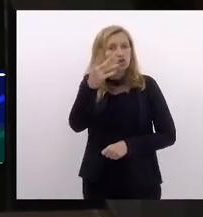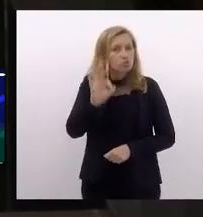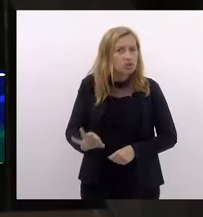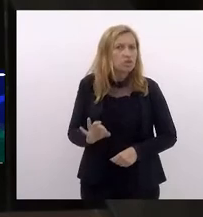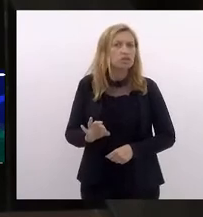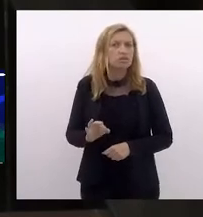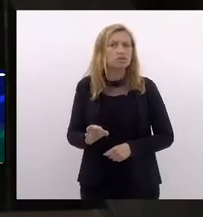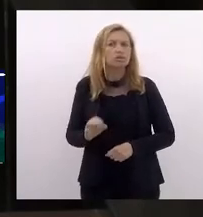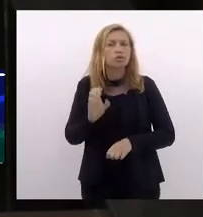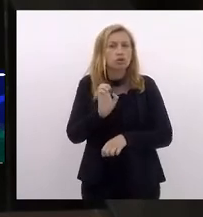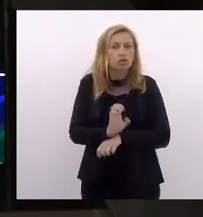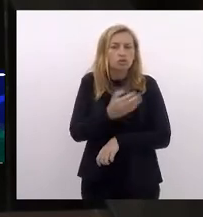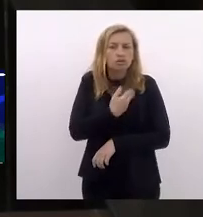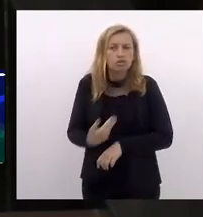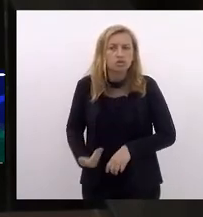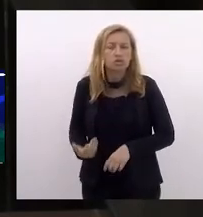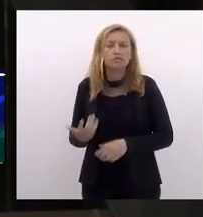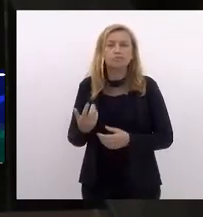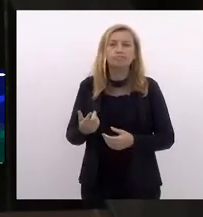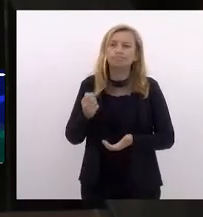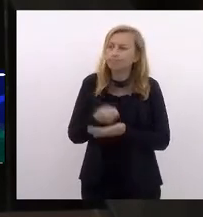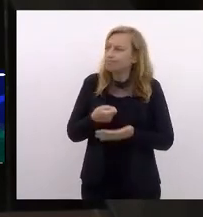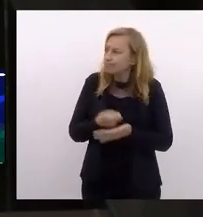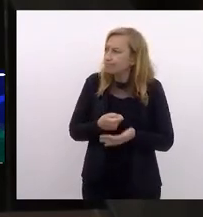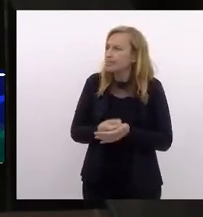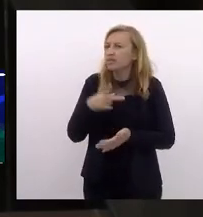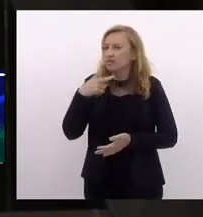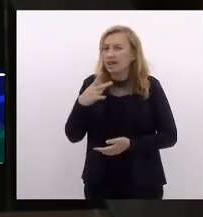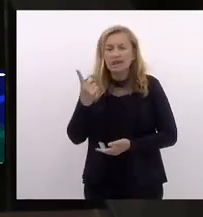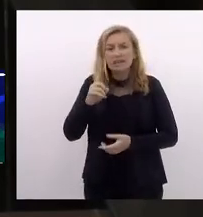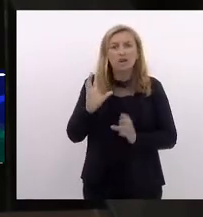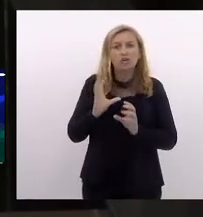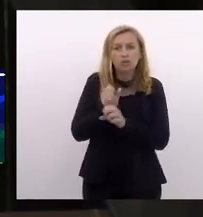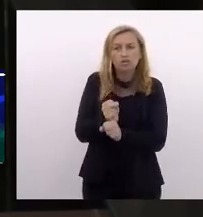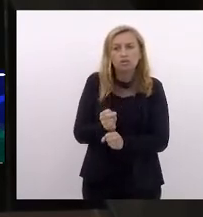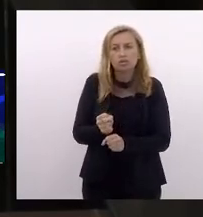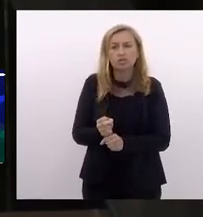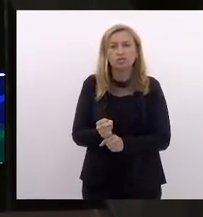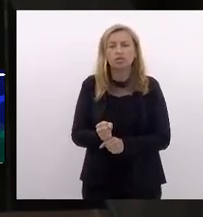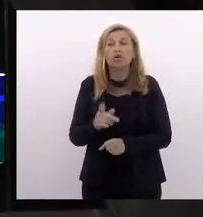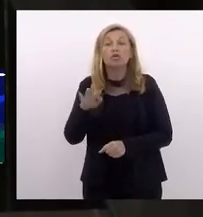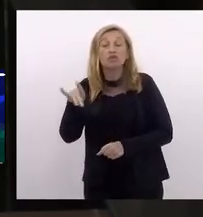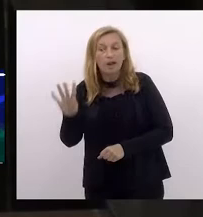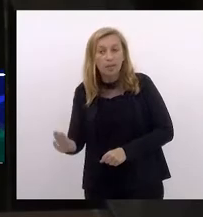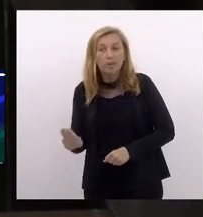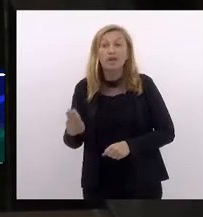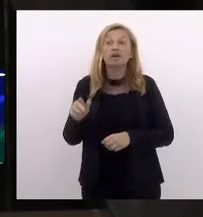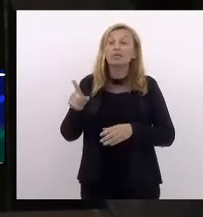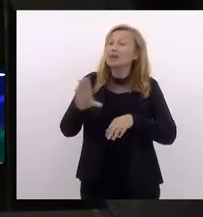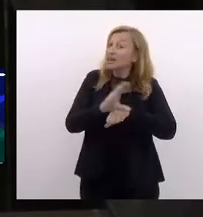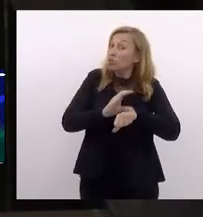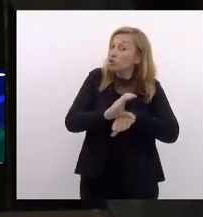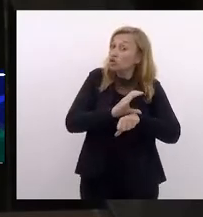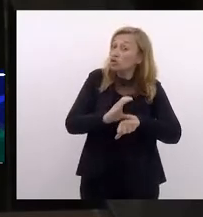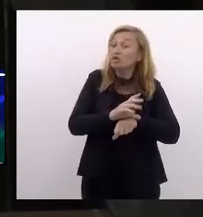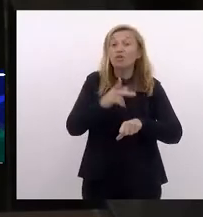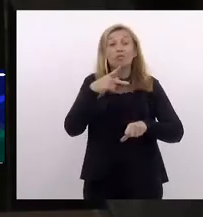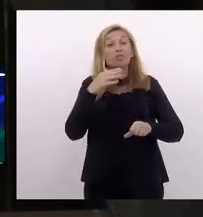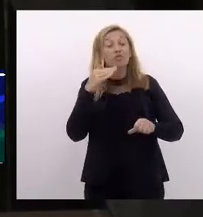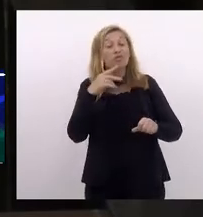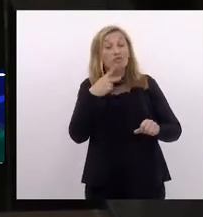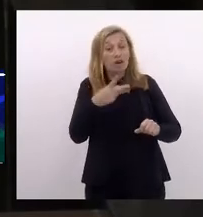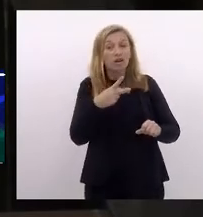cento do século Governo do Estado insiste em dizer que isso não tem que ser contabilizado na base de cálculo do fundeb Quando a constituição assim